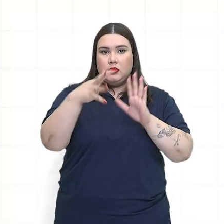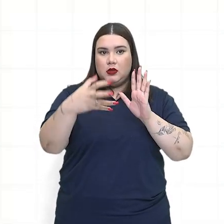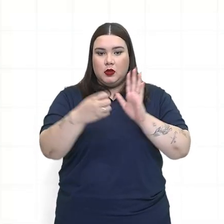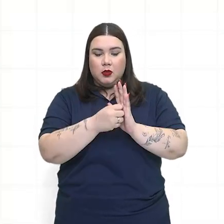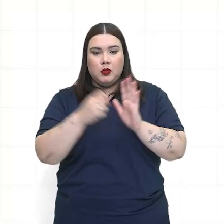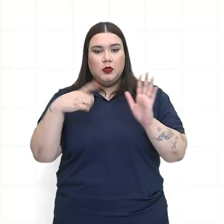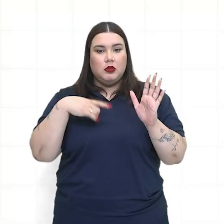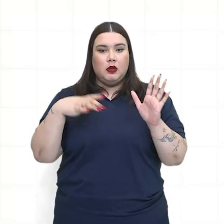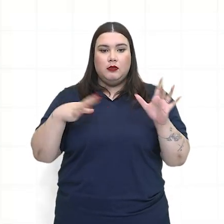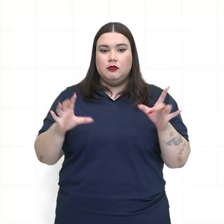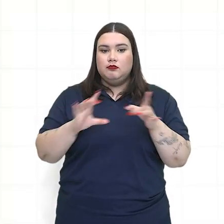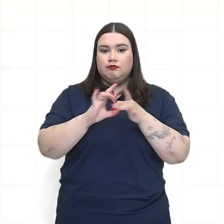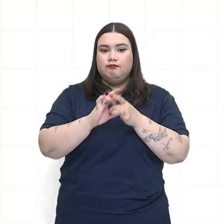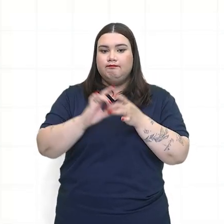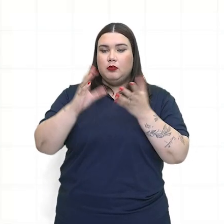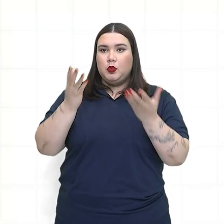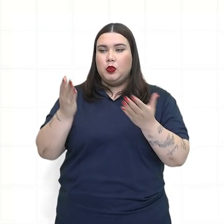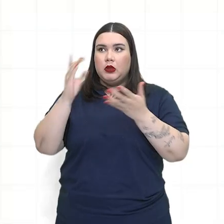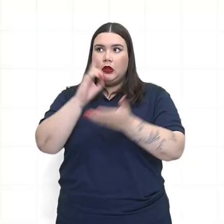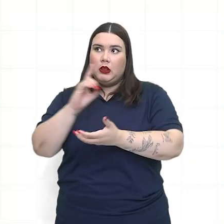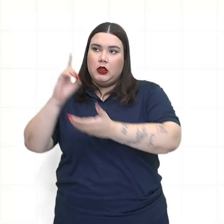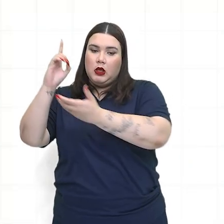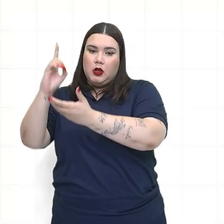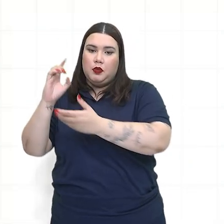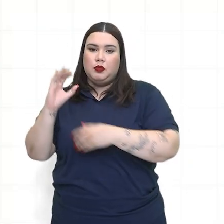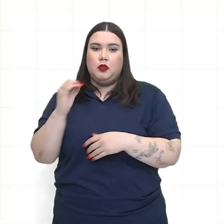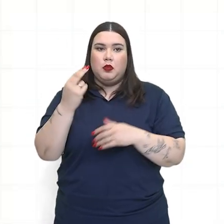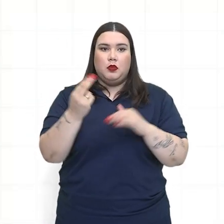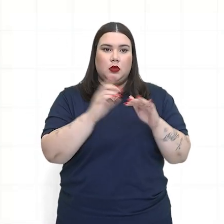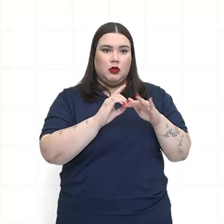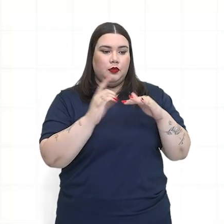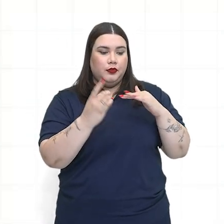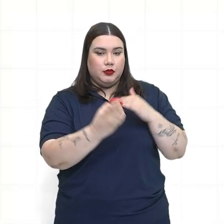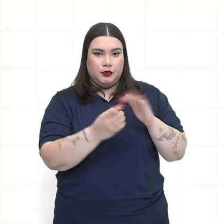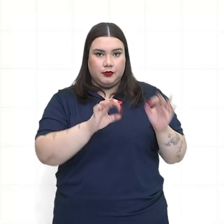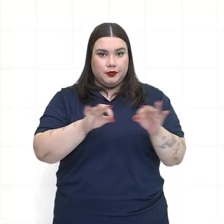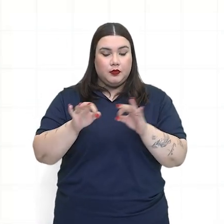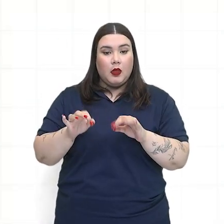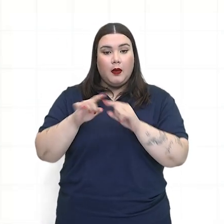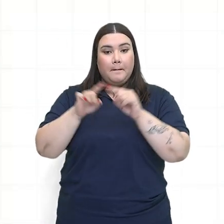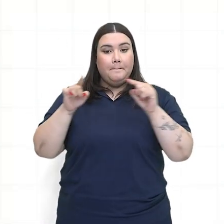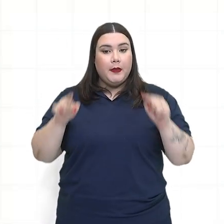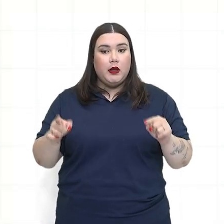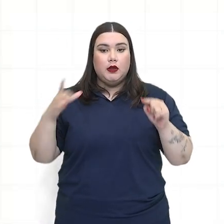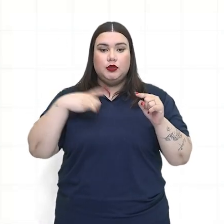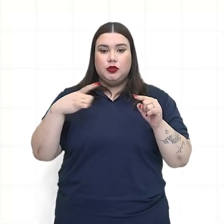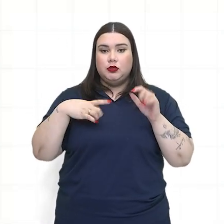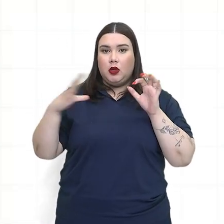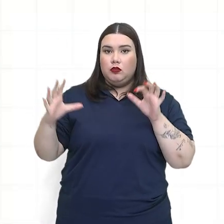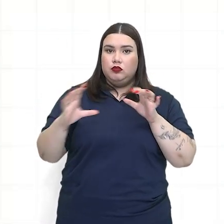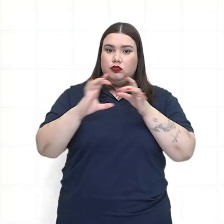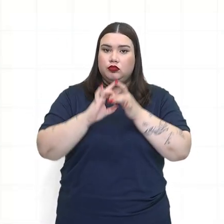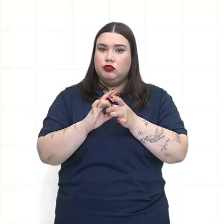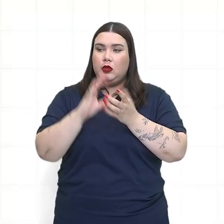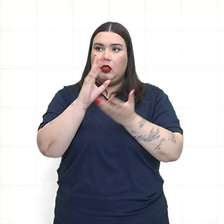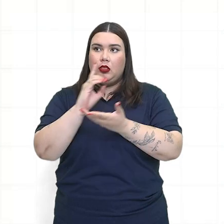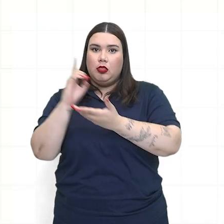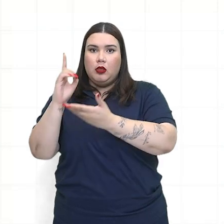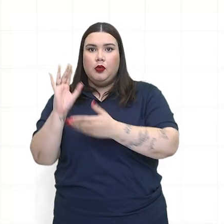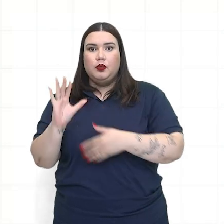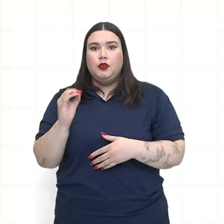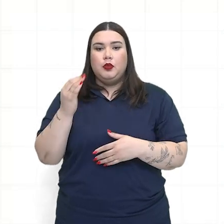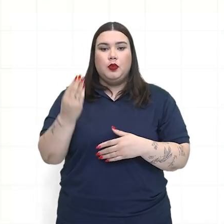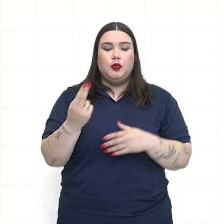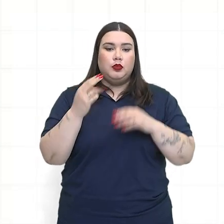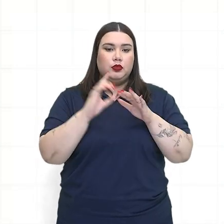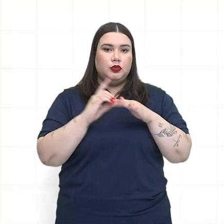ele conecta com o divino, conecta com Deus, conecta com a divindade. Mas além de me conectar com Deus, com o divino, com